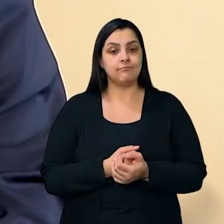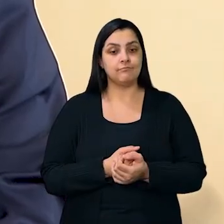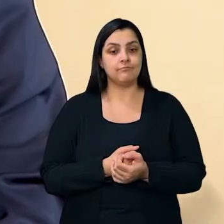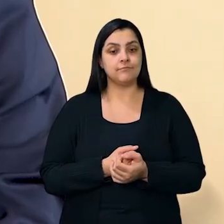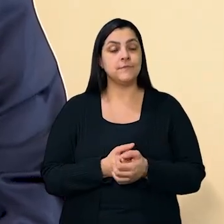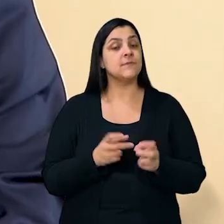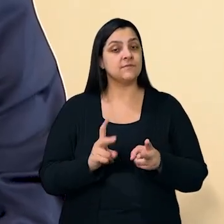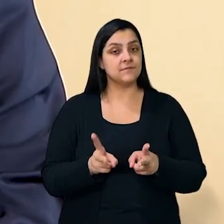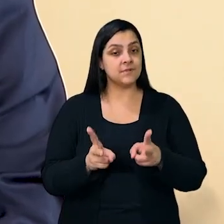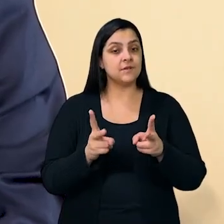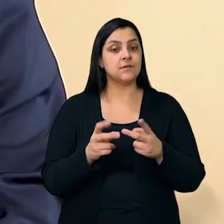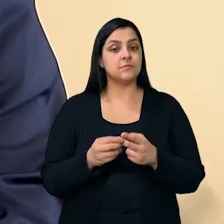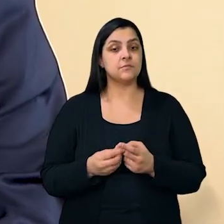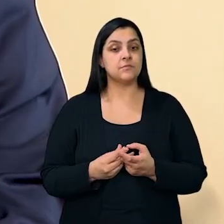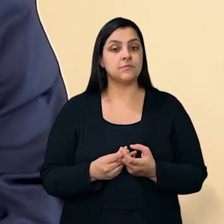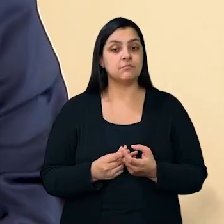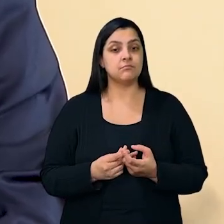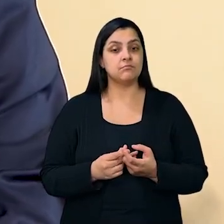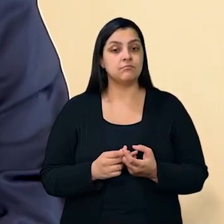sempre uma